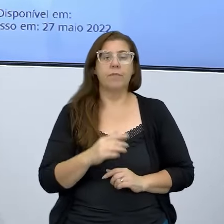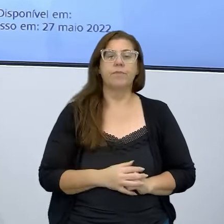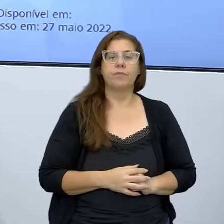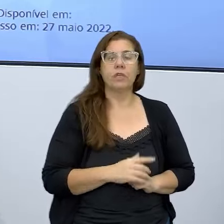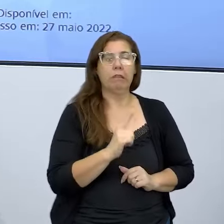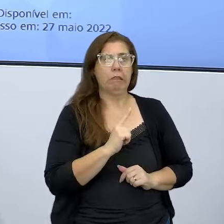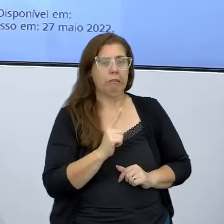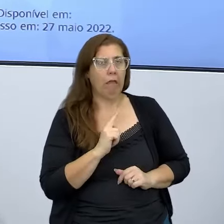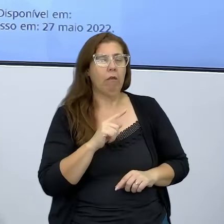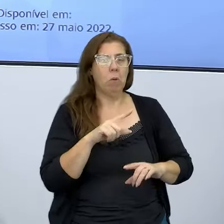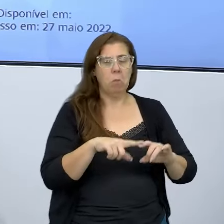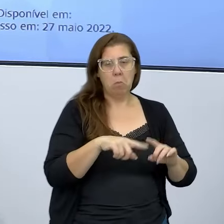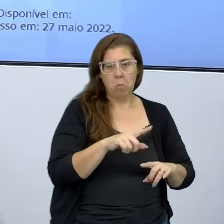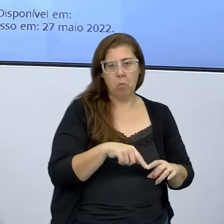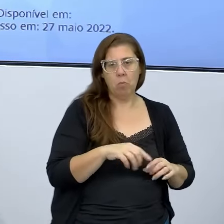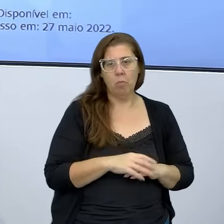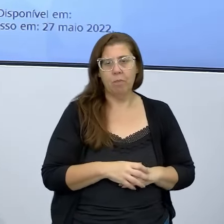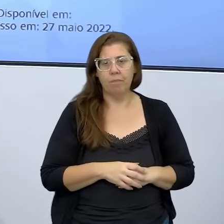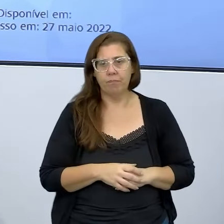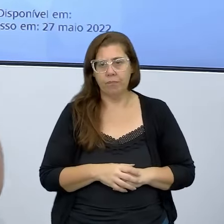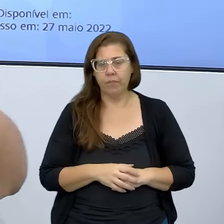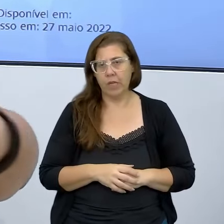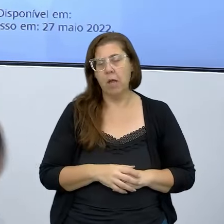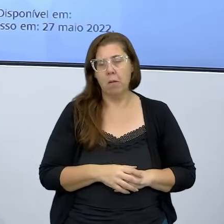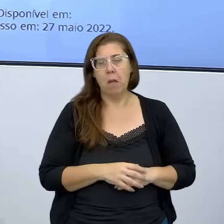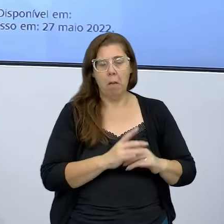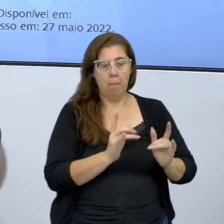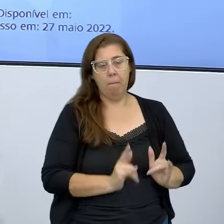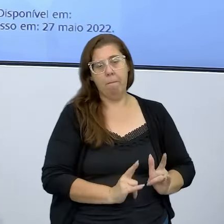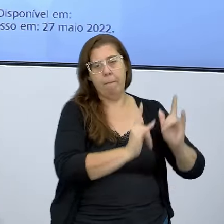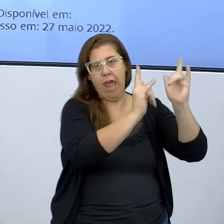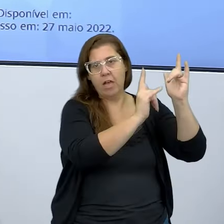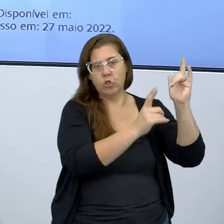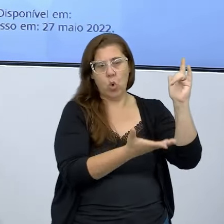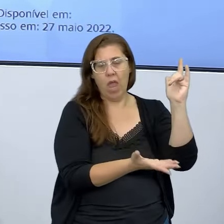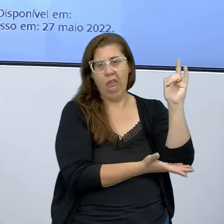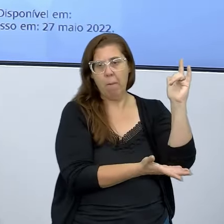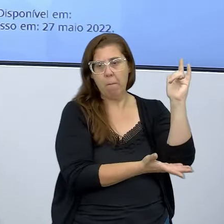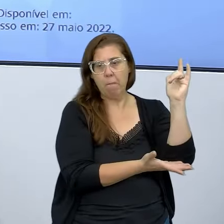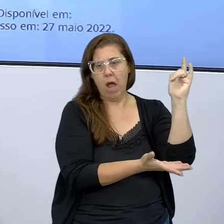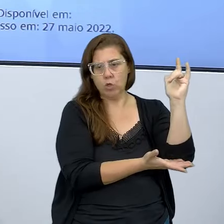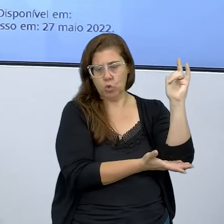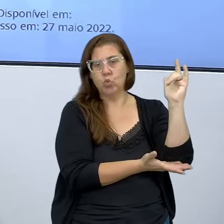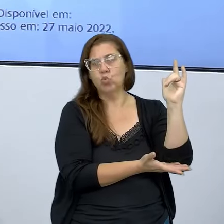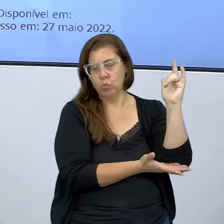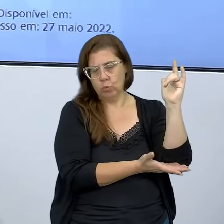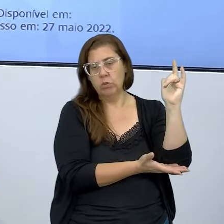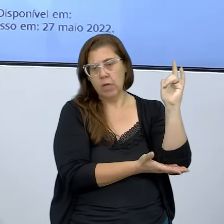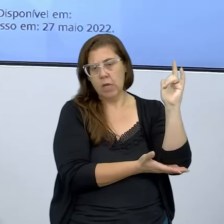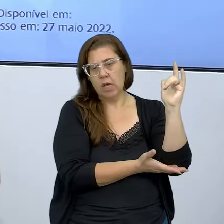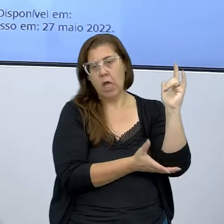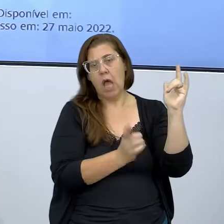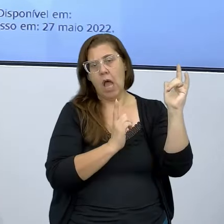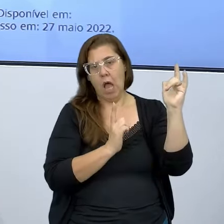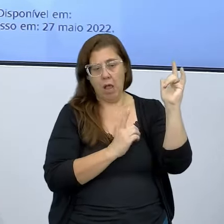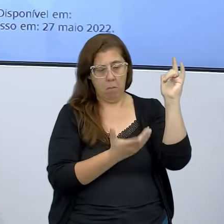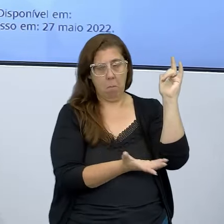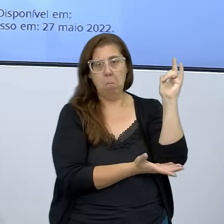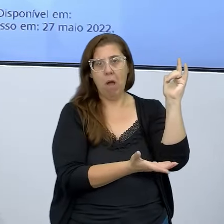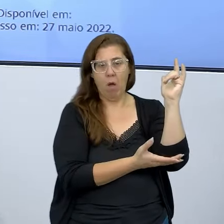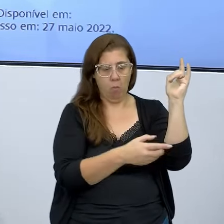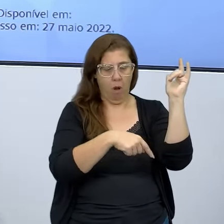um negócio lá que no pé do prédio, que, vamos dizer, na sapateira do prédio, né? Que é a parte que fica embaixo